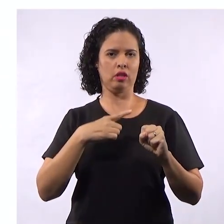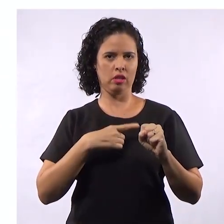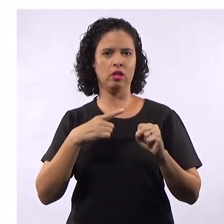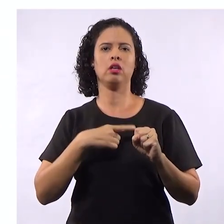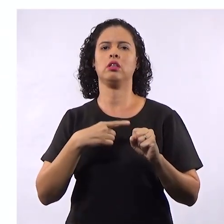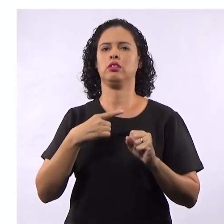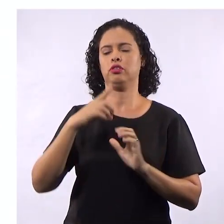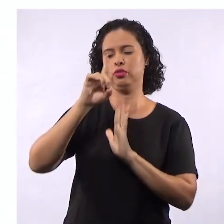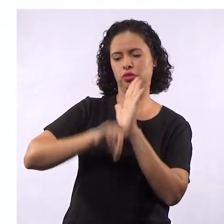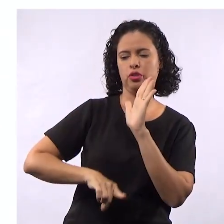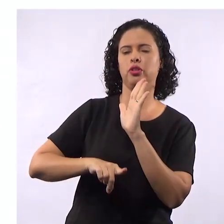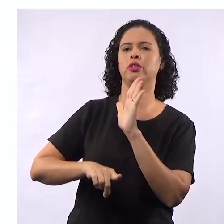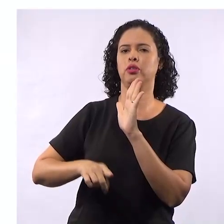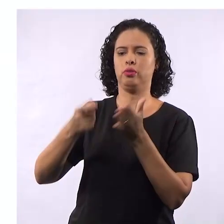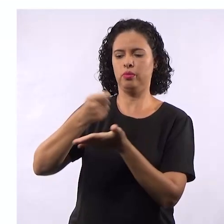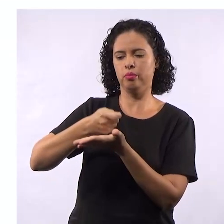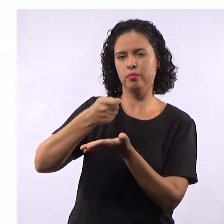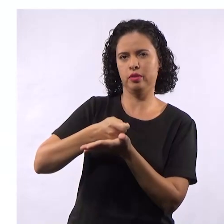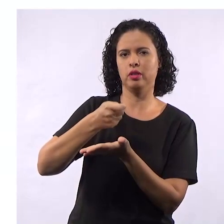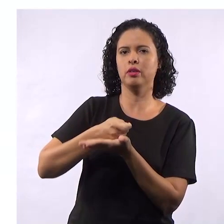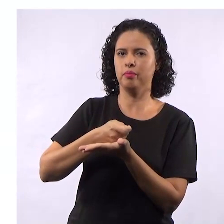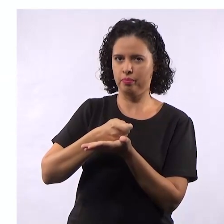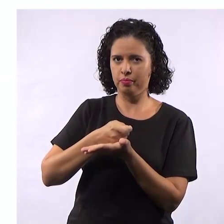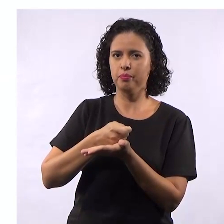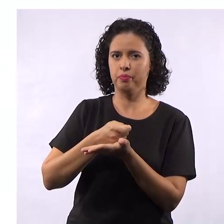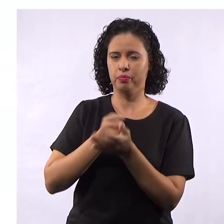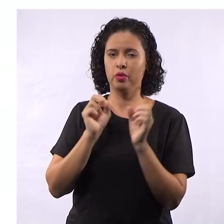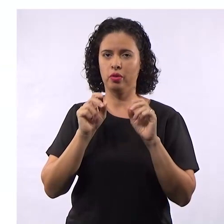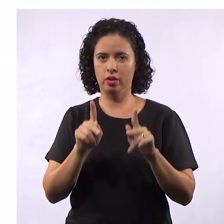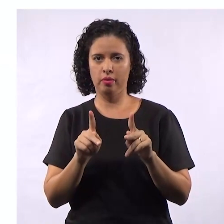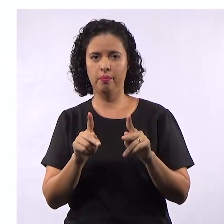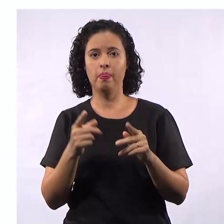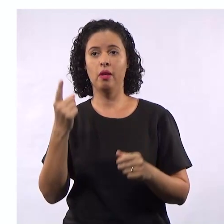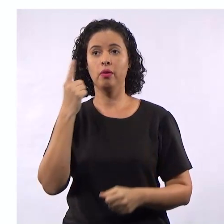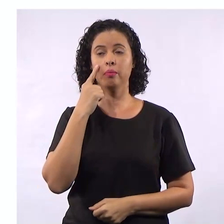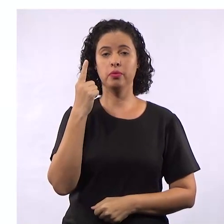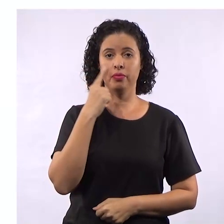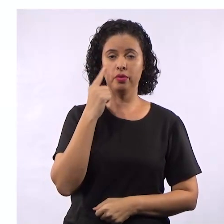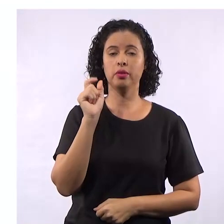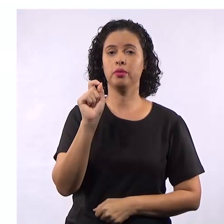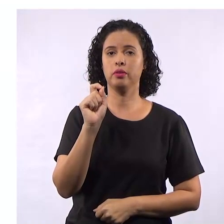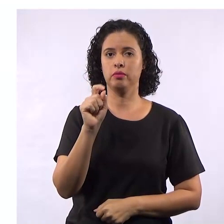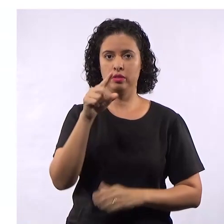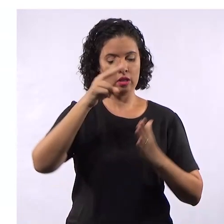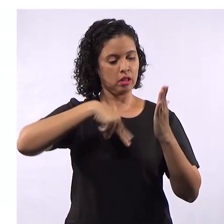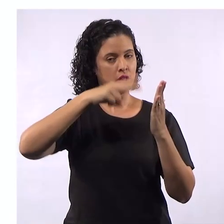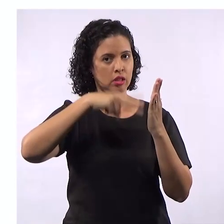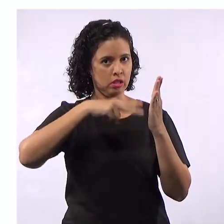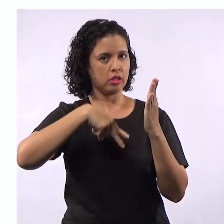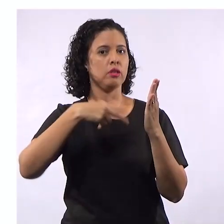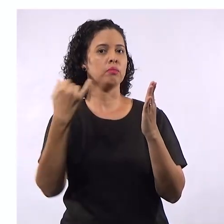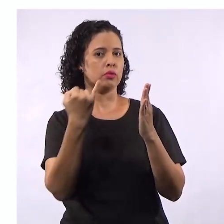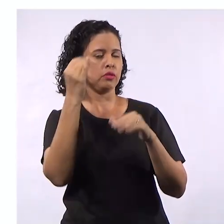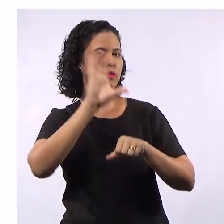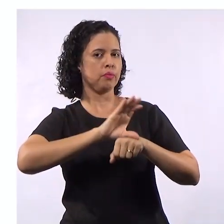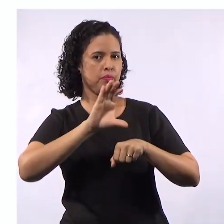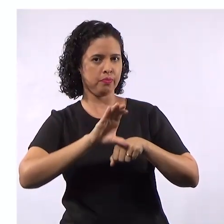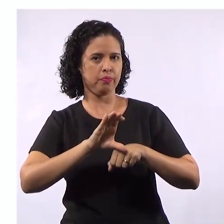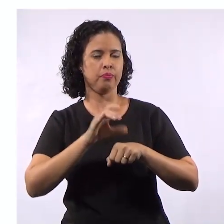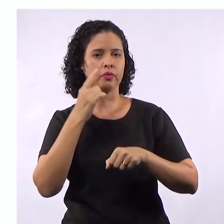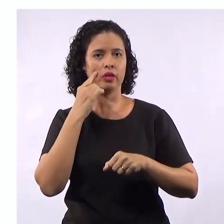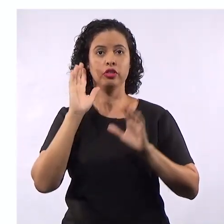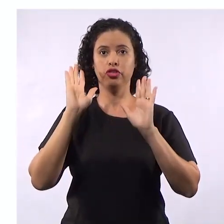aqui a imagem, tá? Do nosso Código Civil, que vocês vão acessar o site Planalto para estar acompanhando, vão fazer a